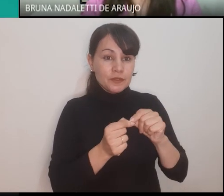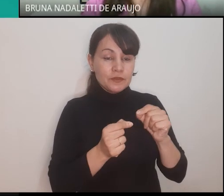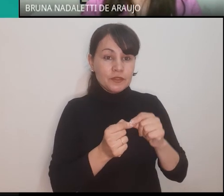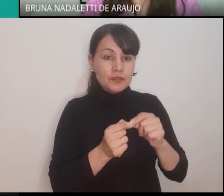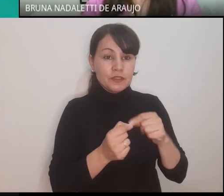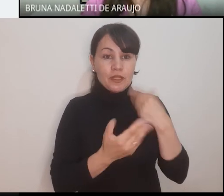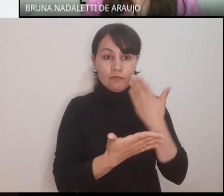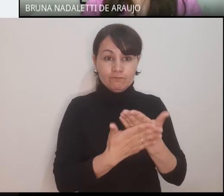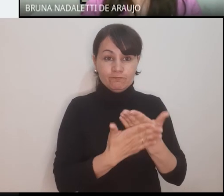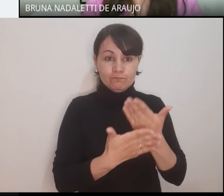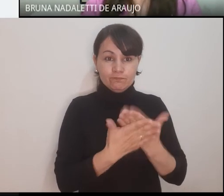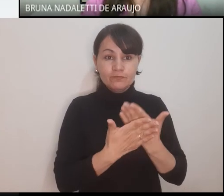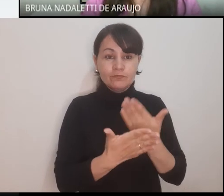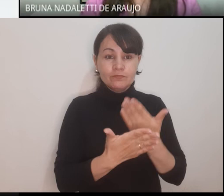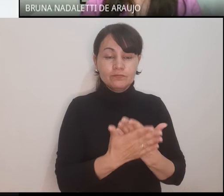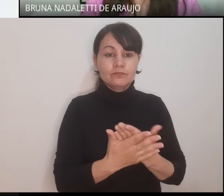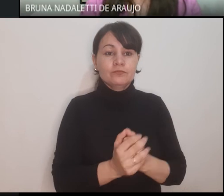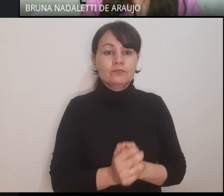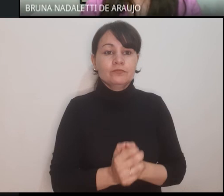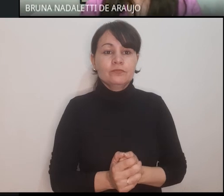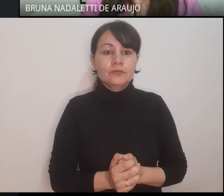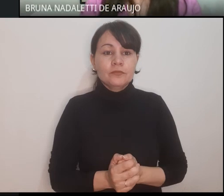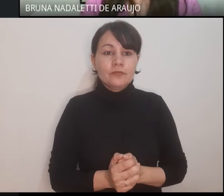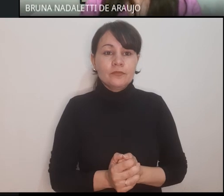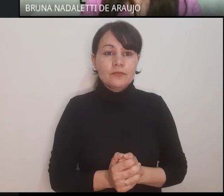nossa aula.